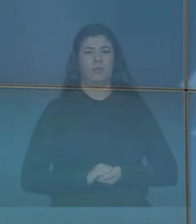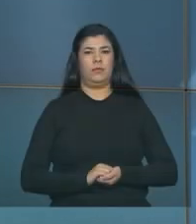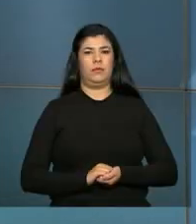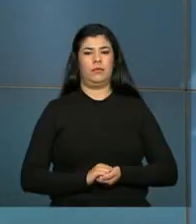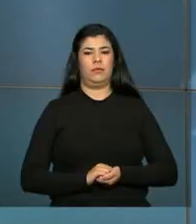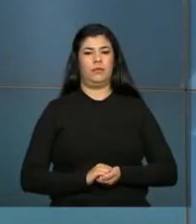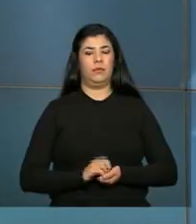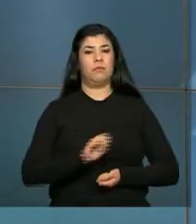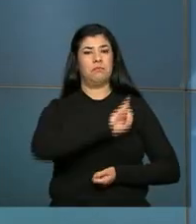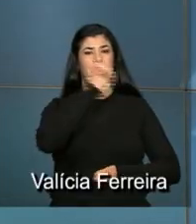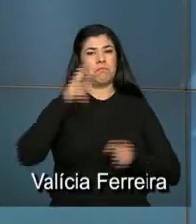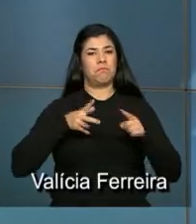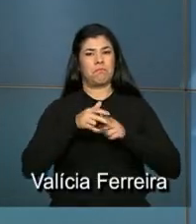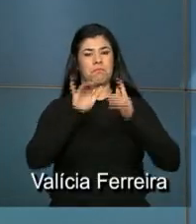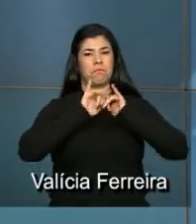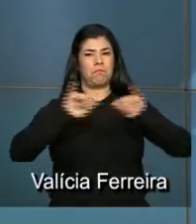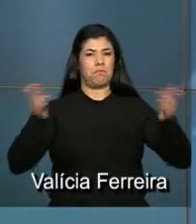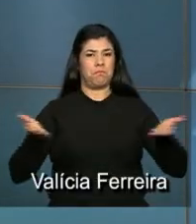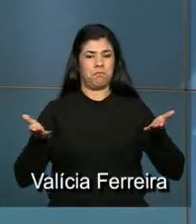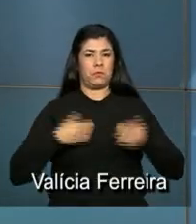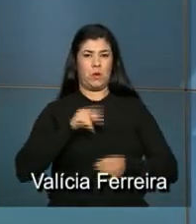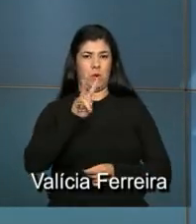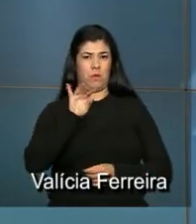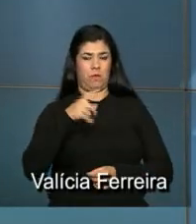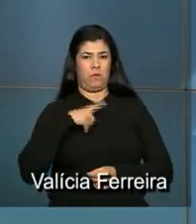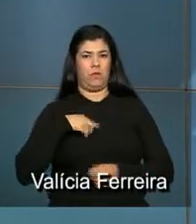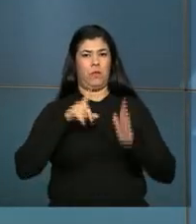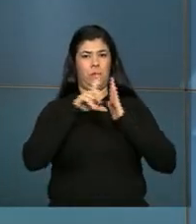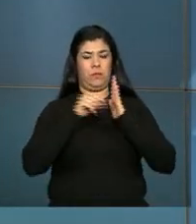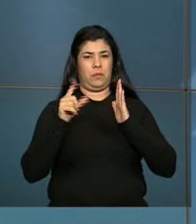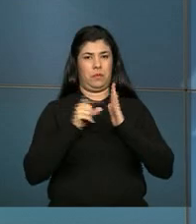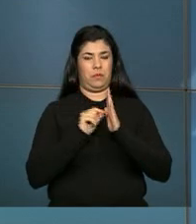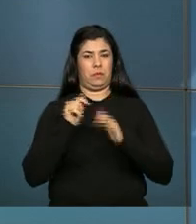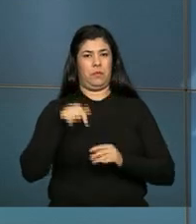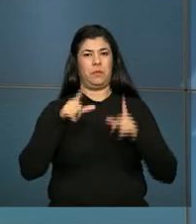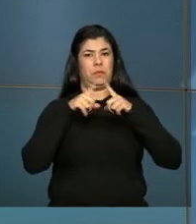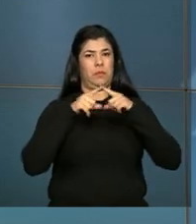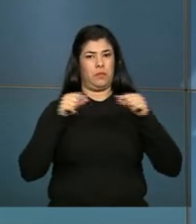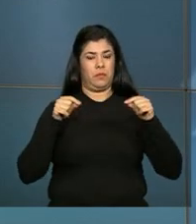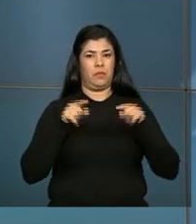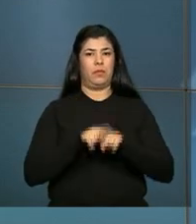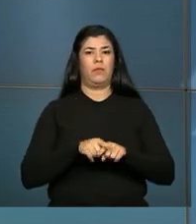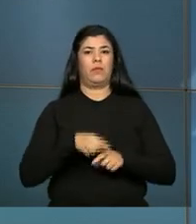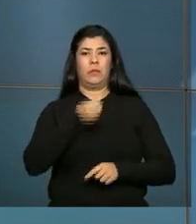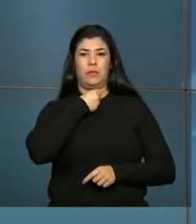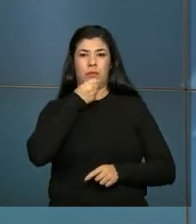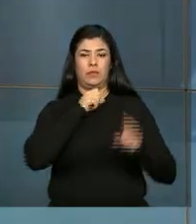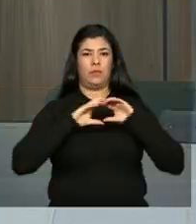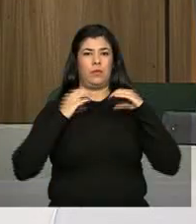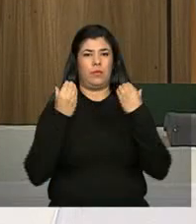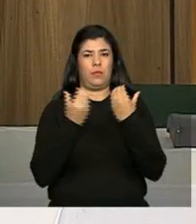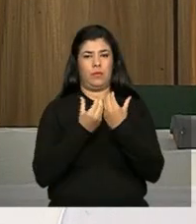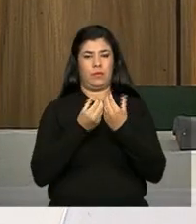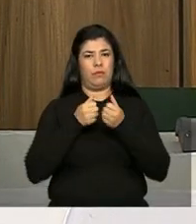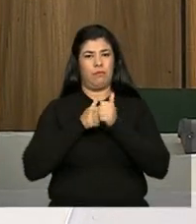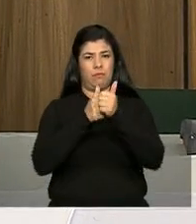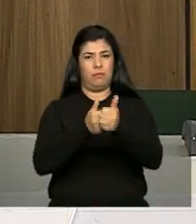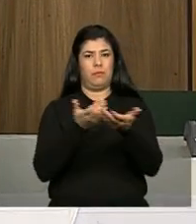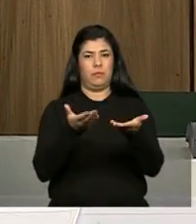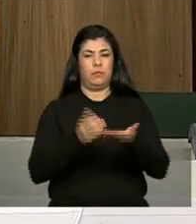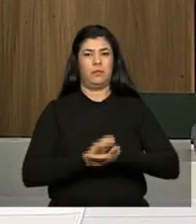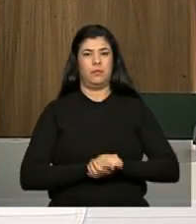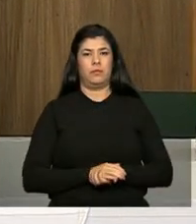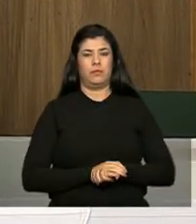Olá interrompemos a programação para transmitir ao vivo do Palácio do Planalto em Brasília entrevista coletiva à imprensa acompanha